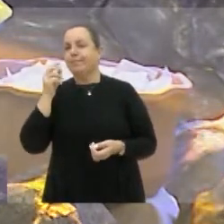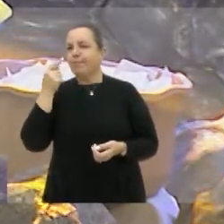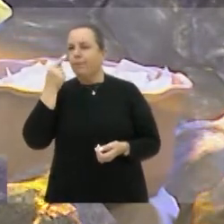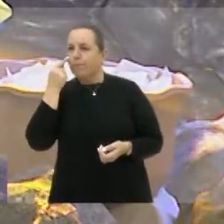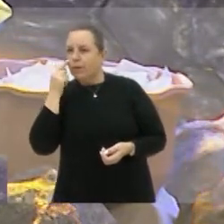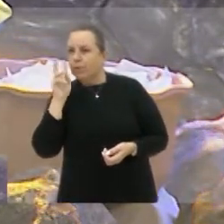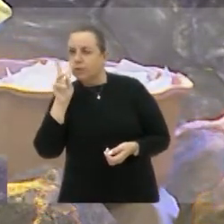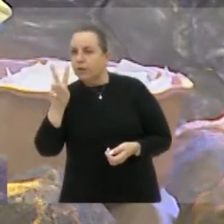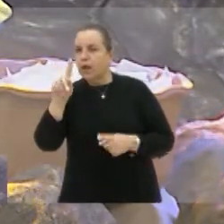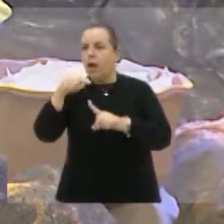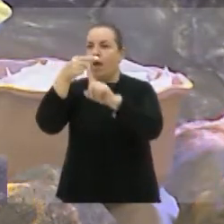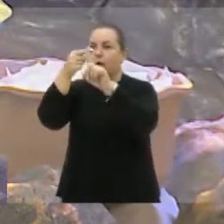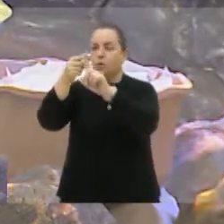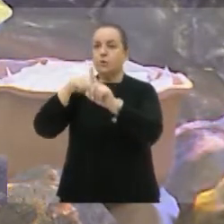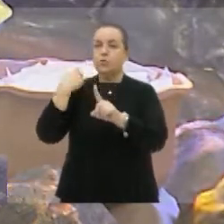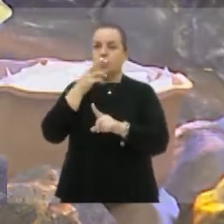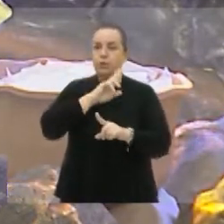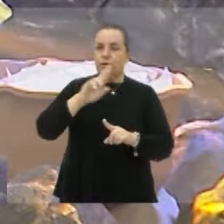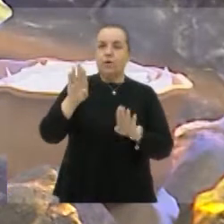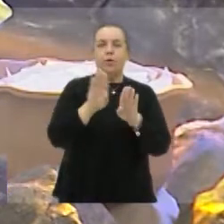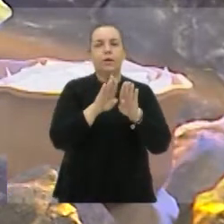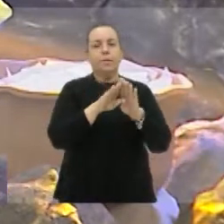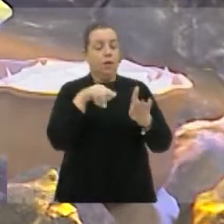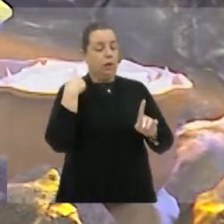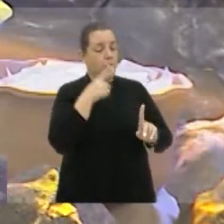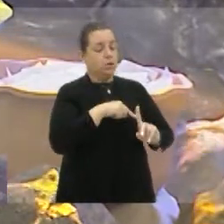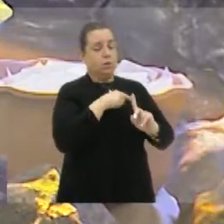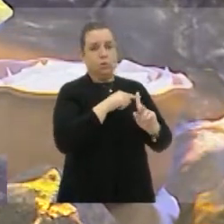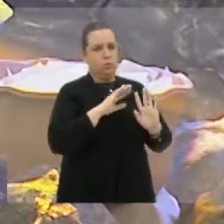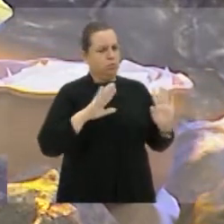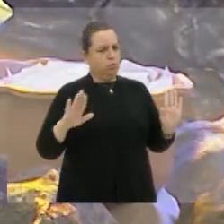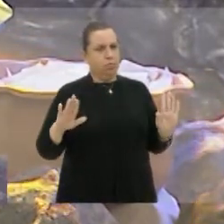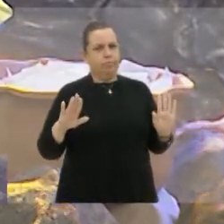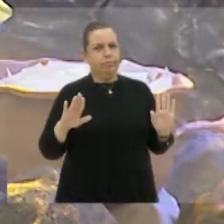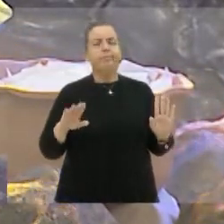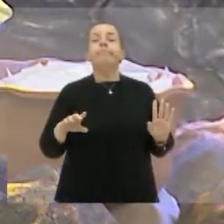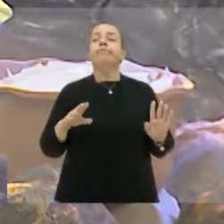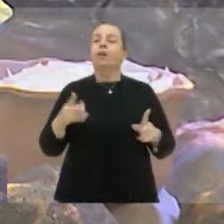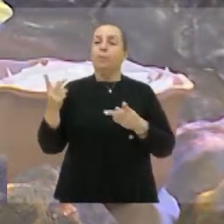nosso Senhor. Por isso eu convido a você nesse momento a olhar